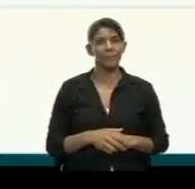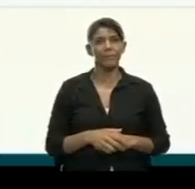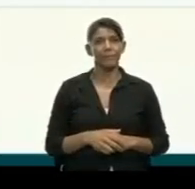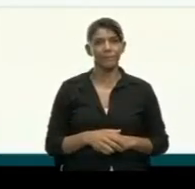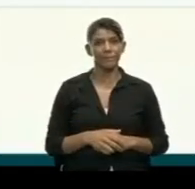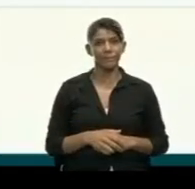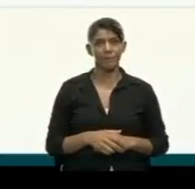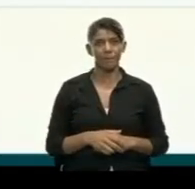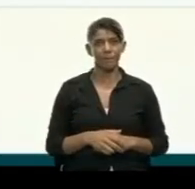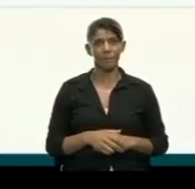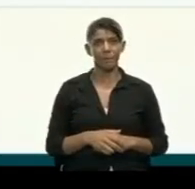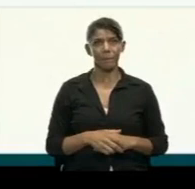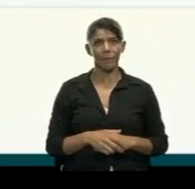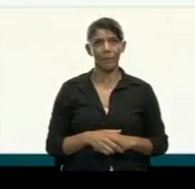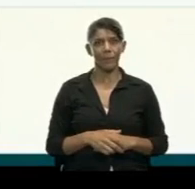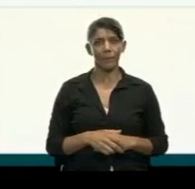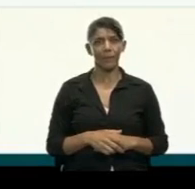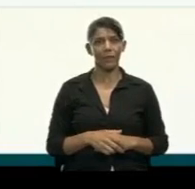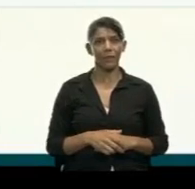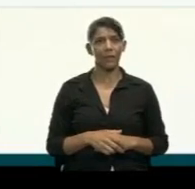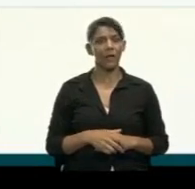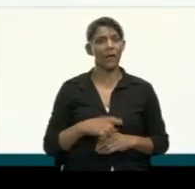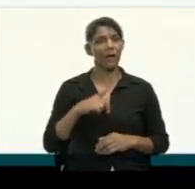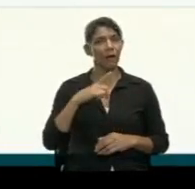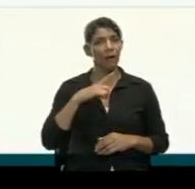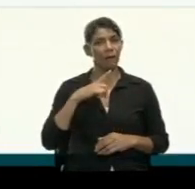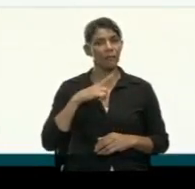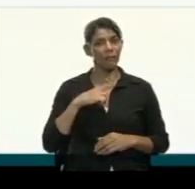para finalizar, a gente tem a estrutura